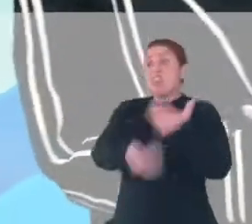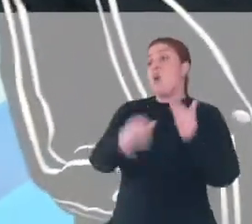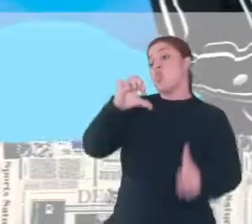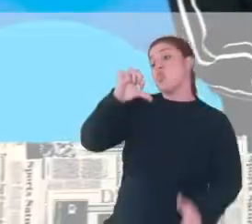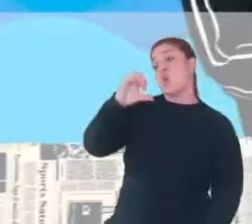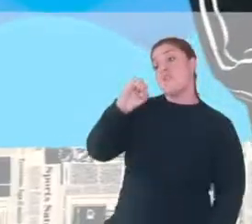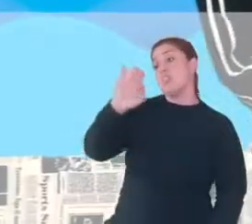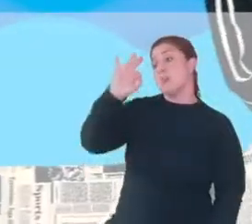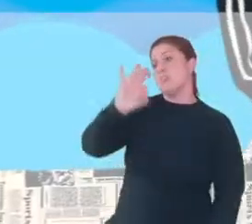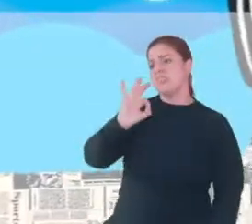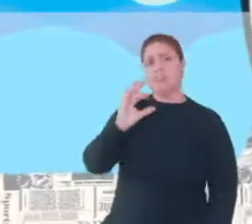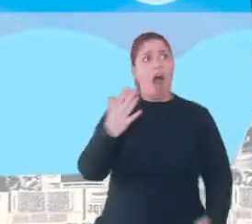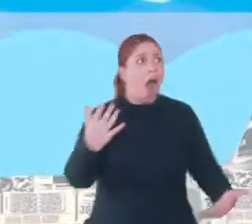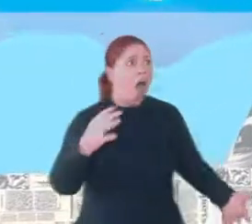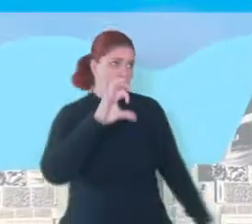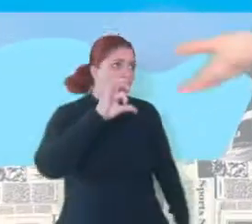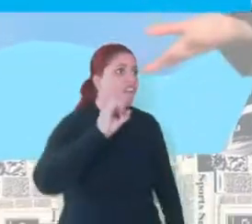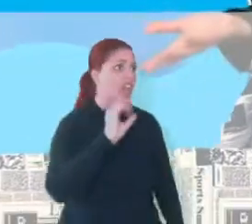sua vida.